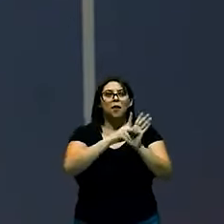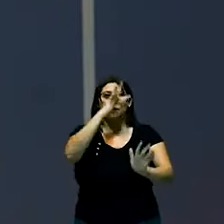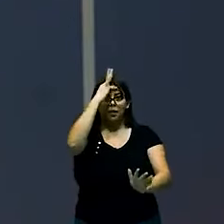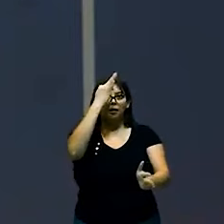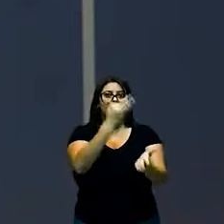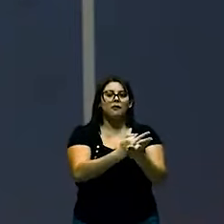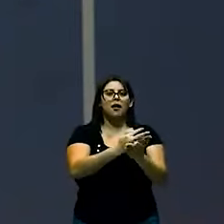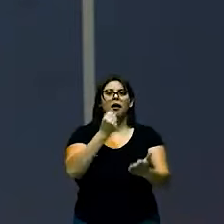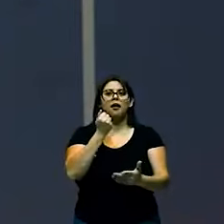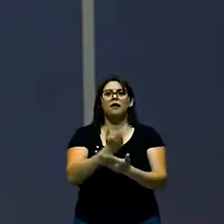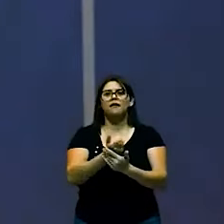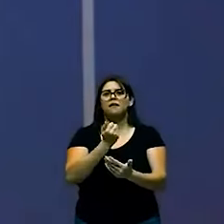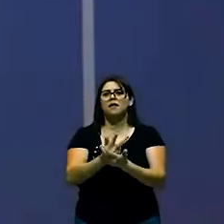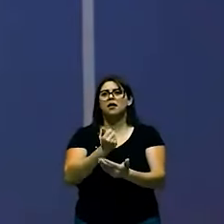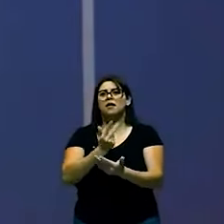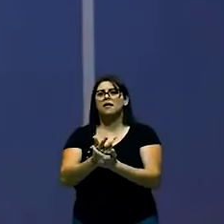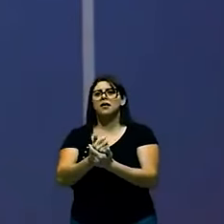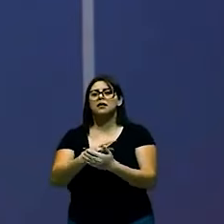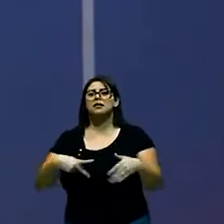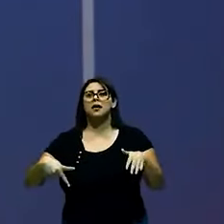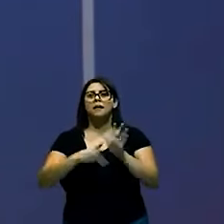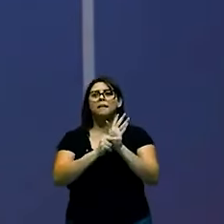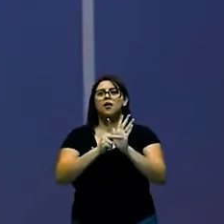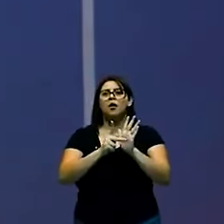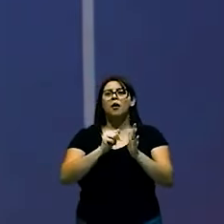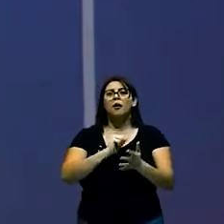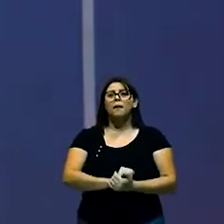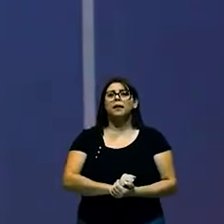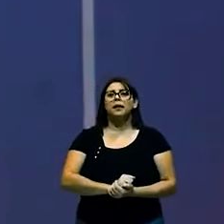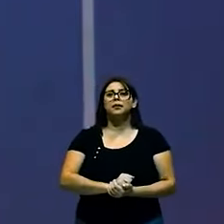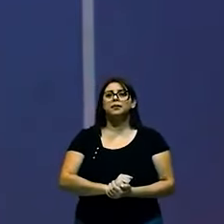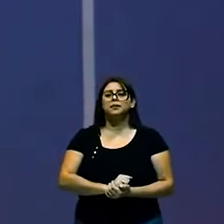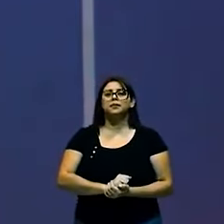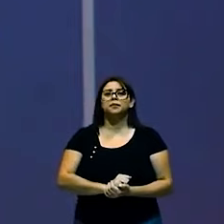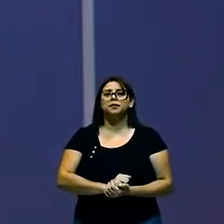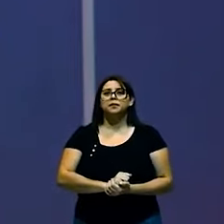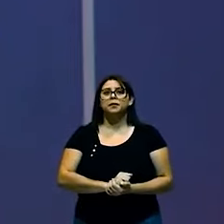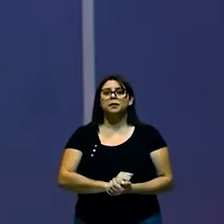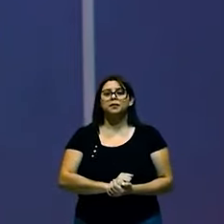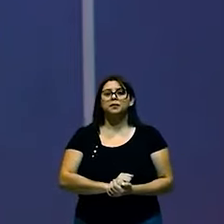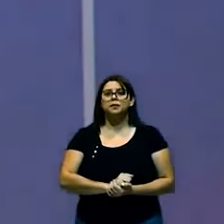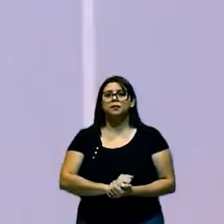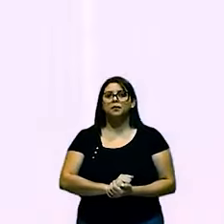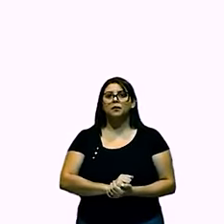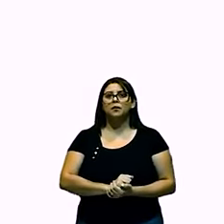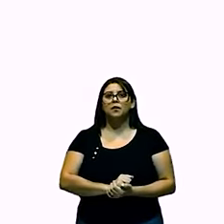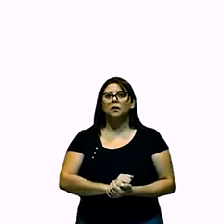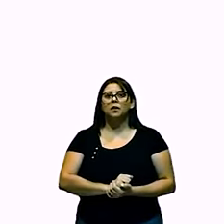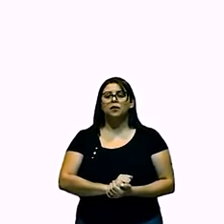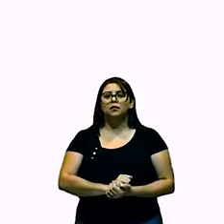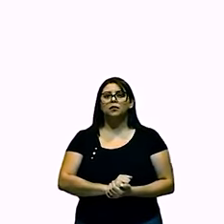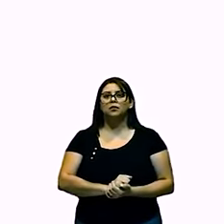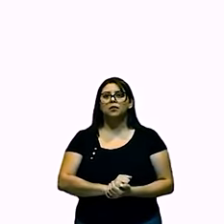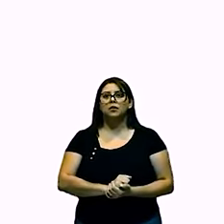indulgência. Esta é a porta aí do castelo, da igreja do castelo de Wittenberg. E esta data é uma